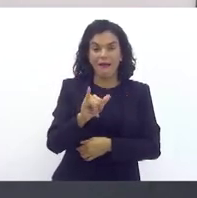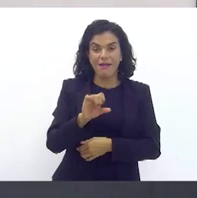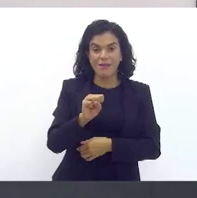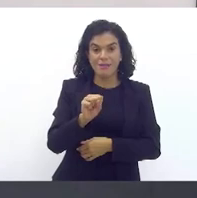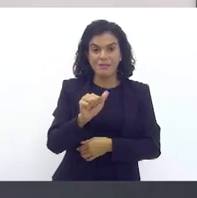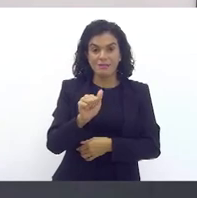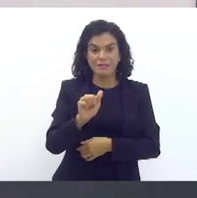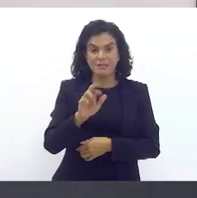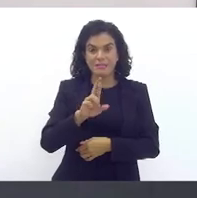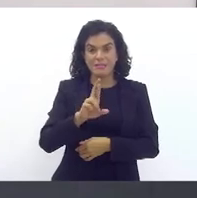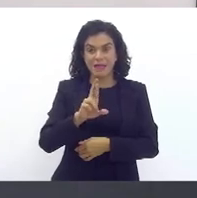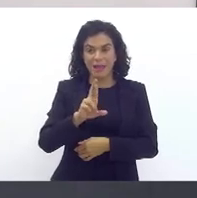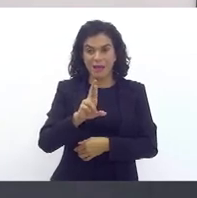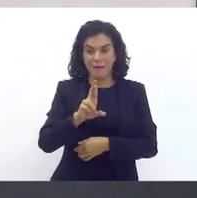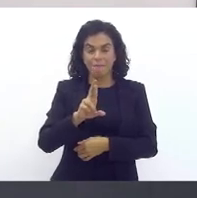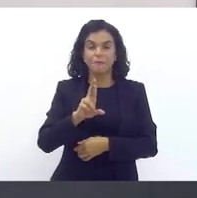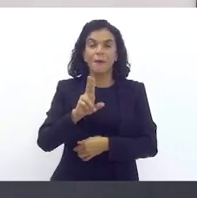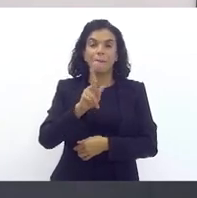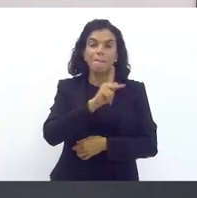do